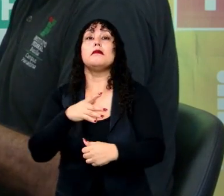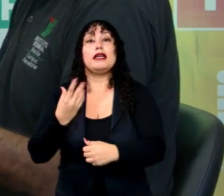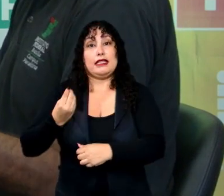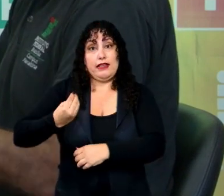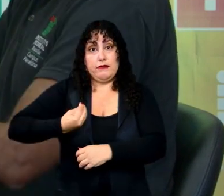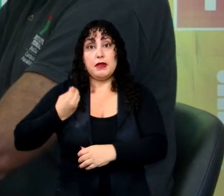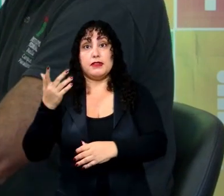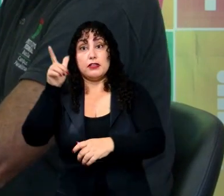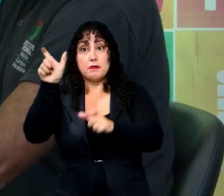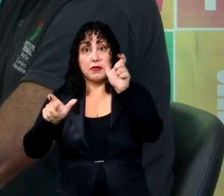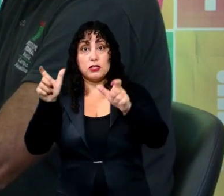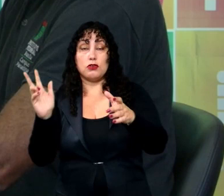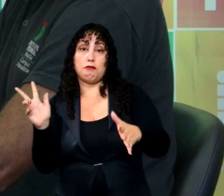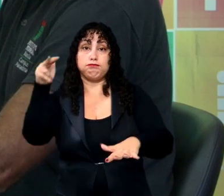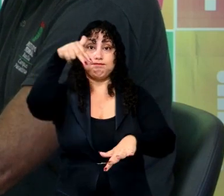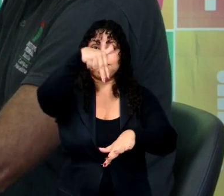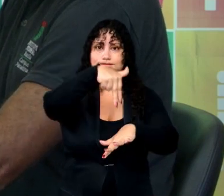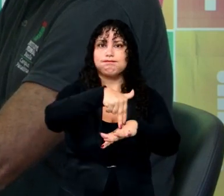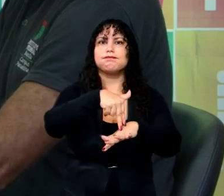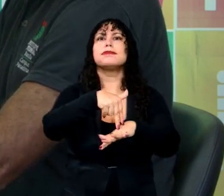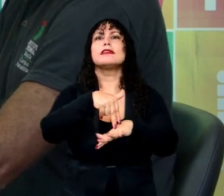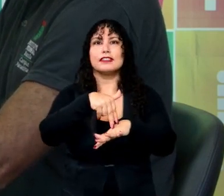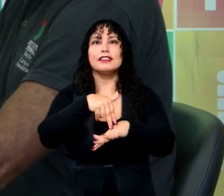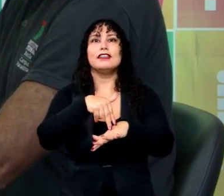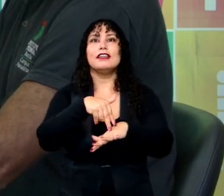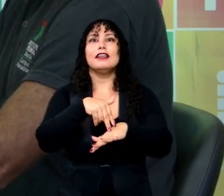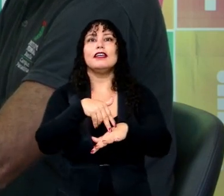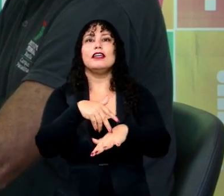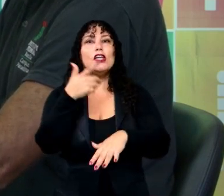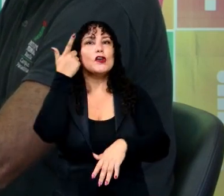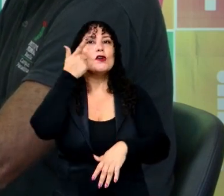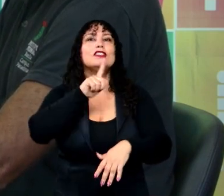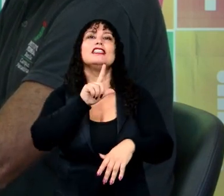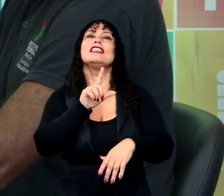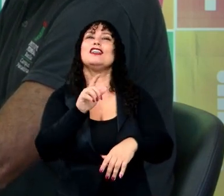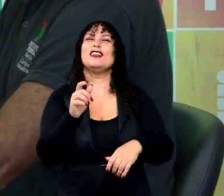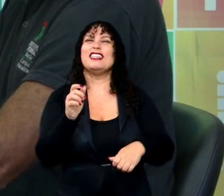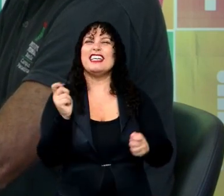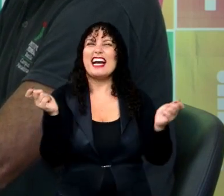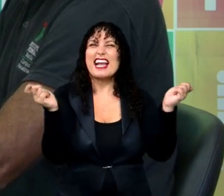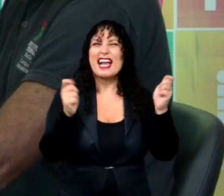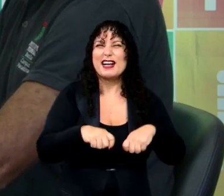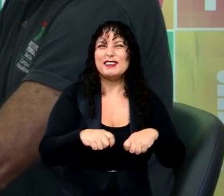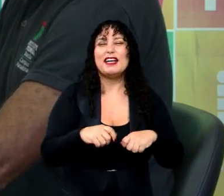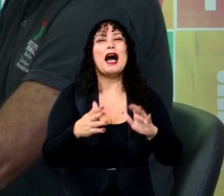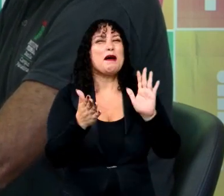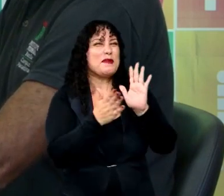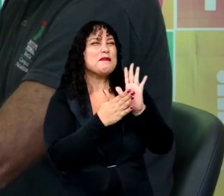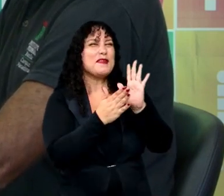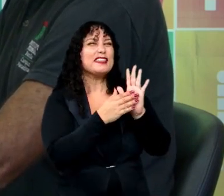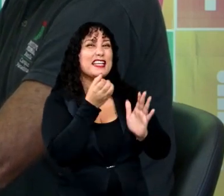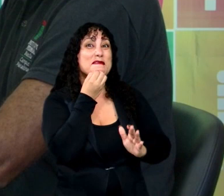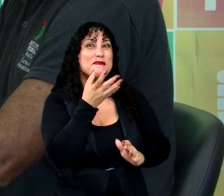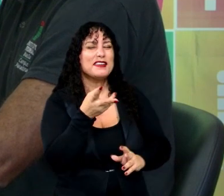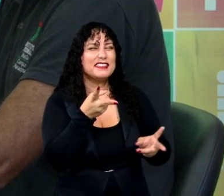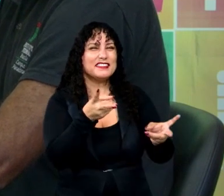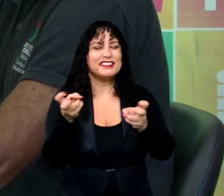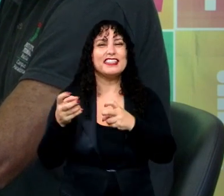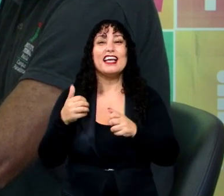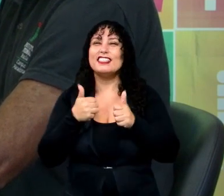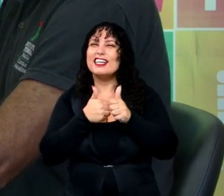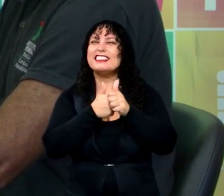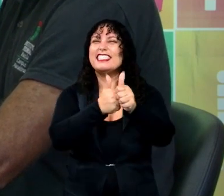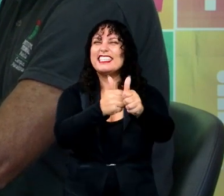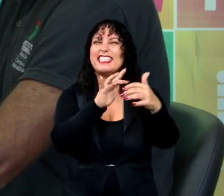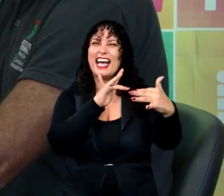presente eh e veio e e obteve essa capacitação você vê que a proposta é boa né a gente nas